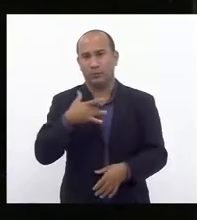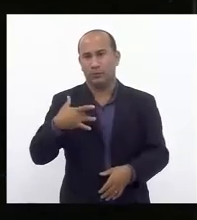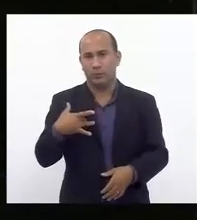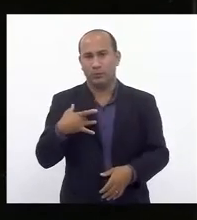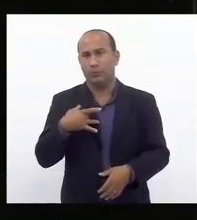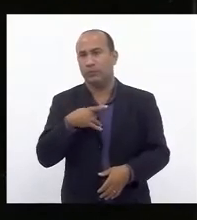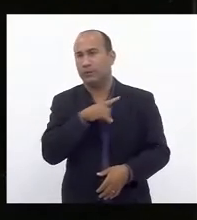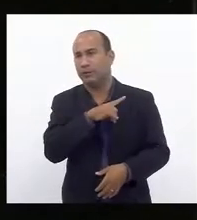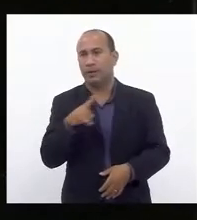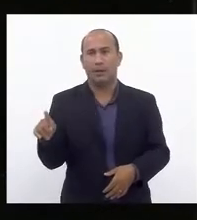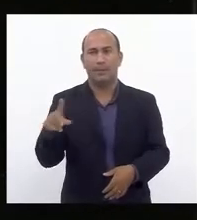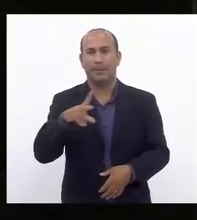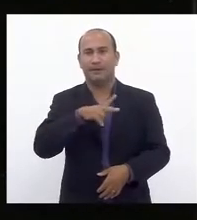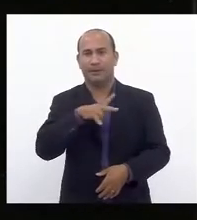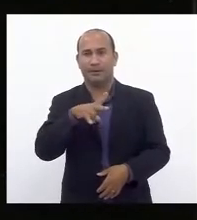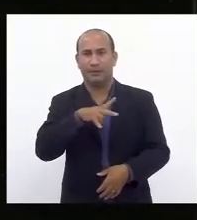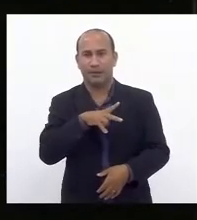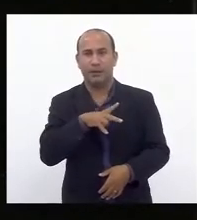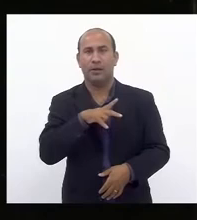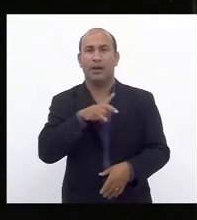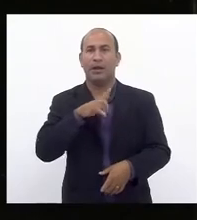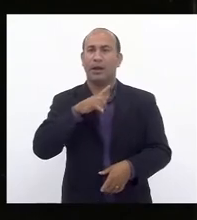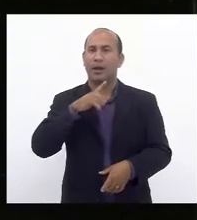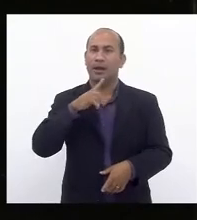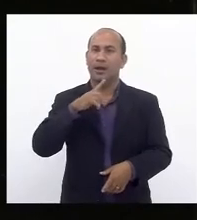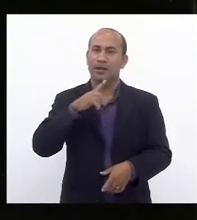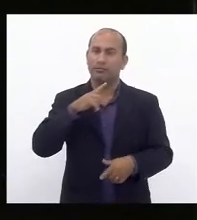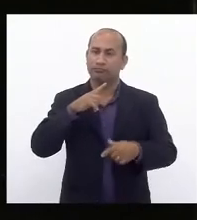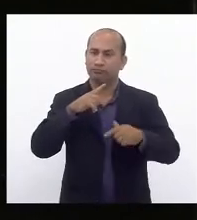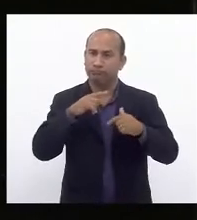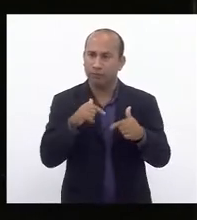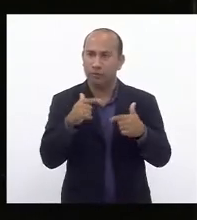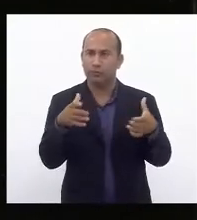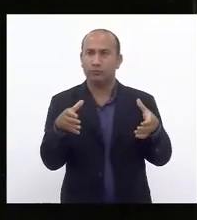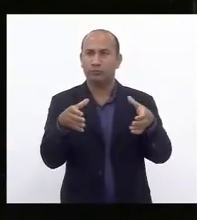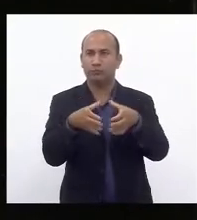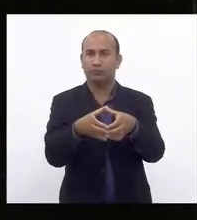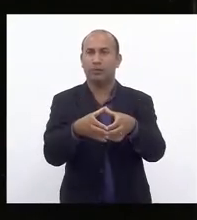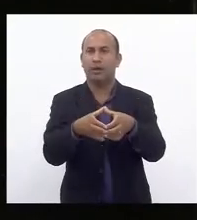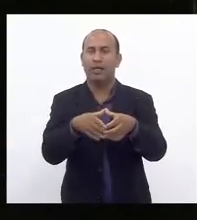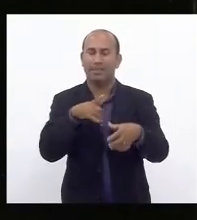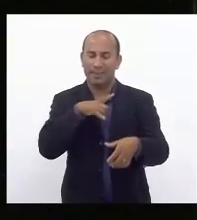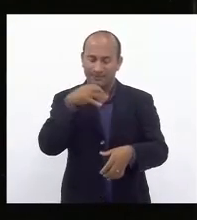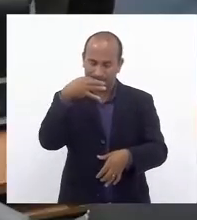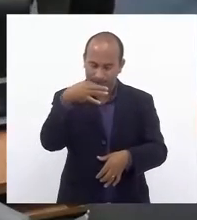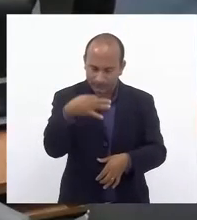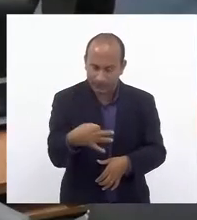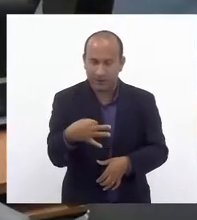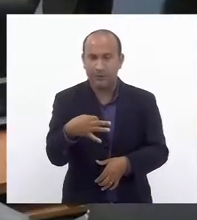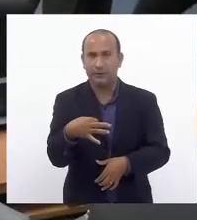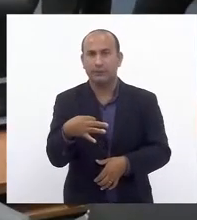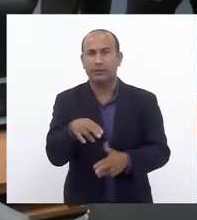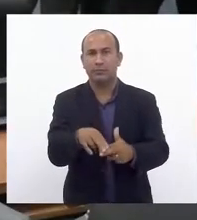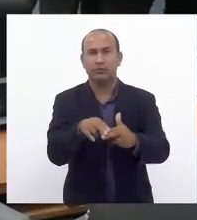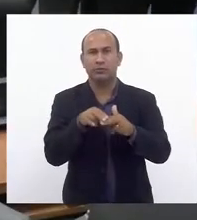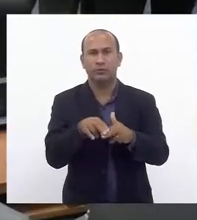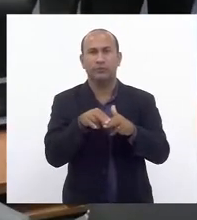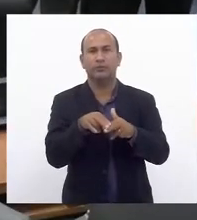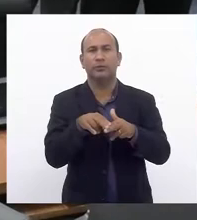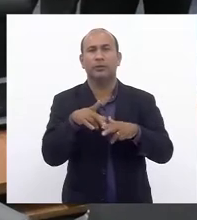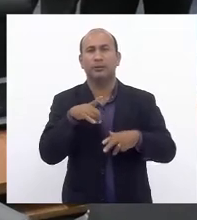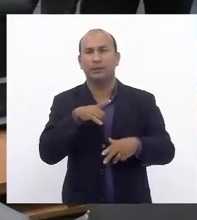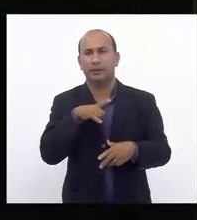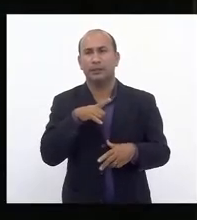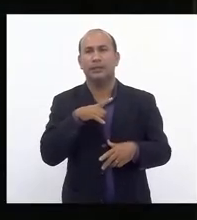vamos privatizar a gestão das nossas unidades. Vamos garantir, de fato, um plano